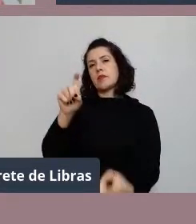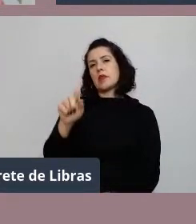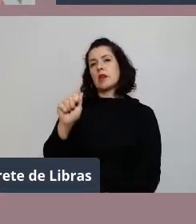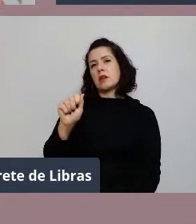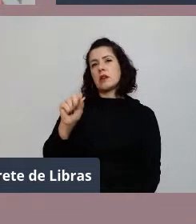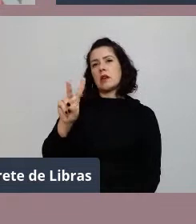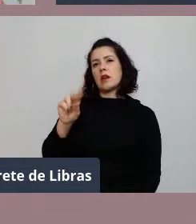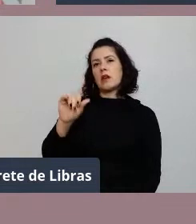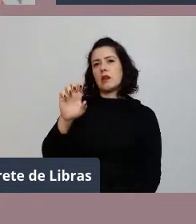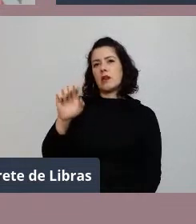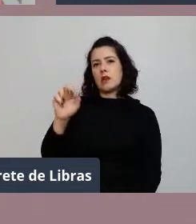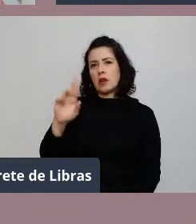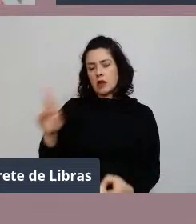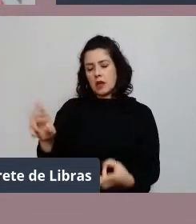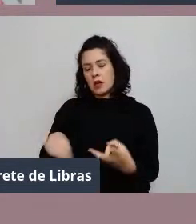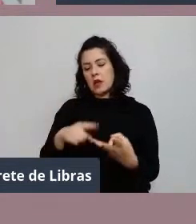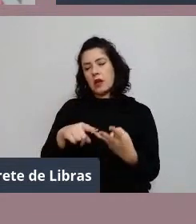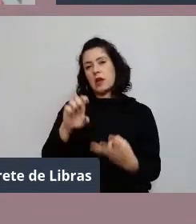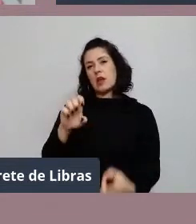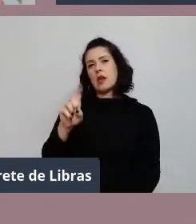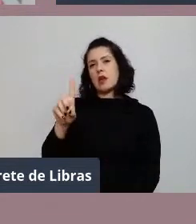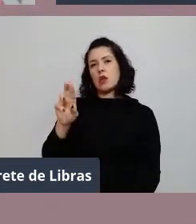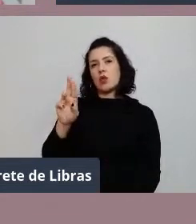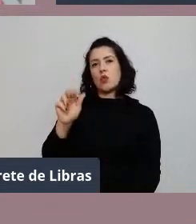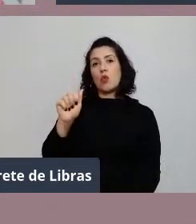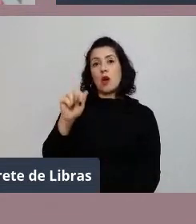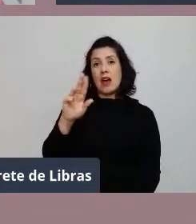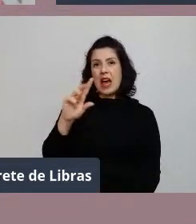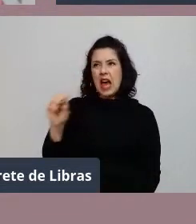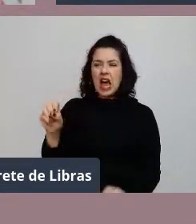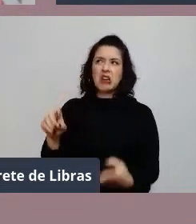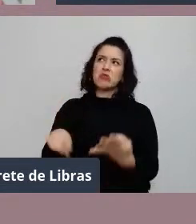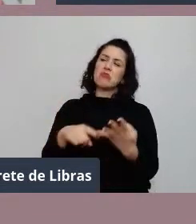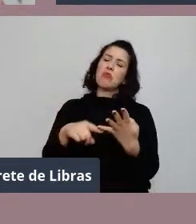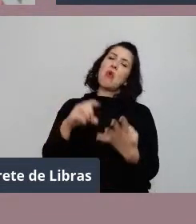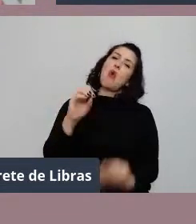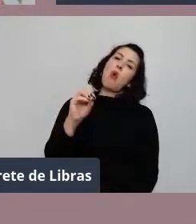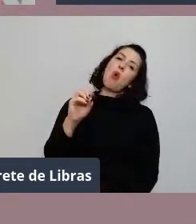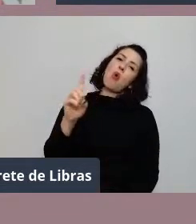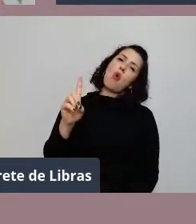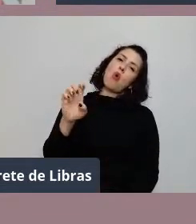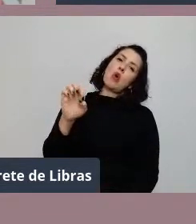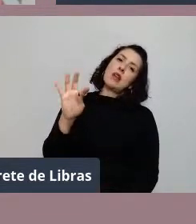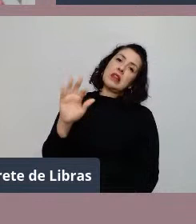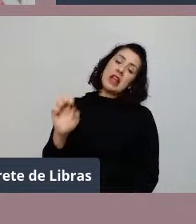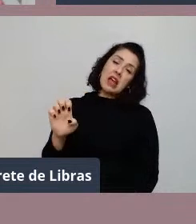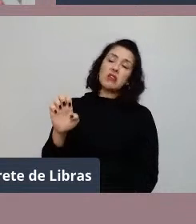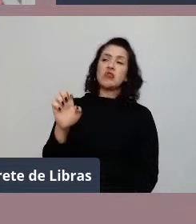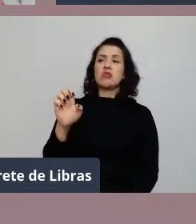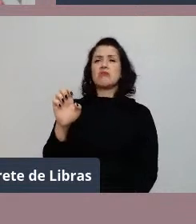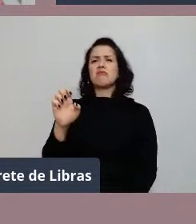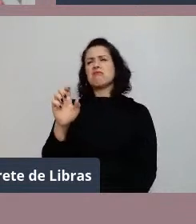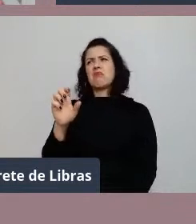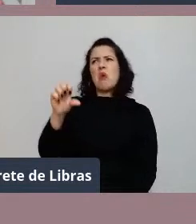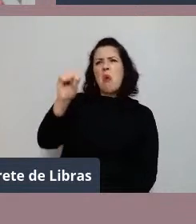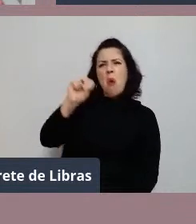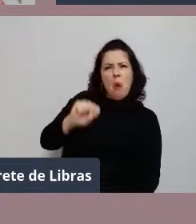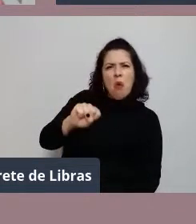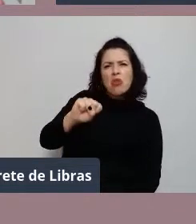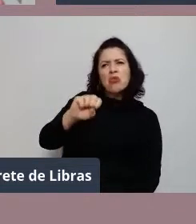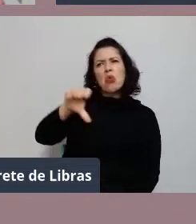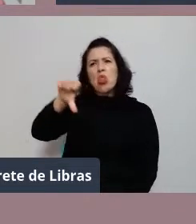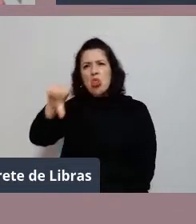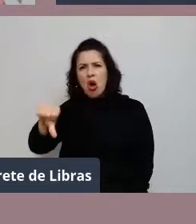Eduardo, Odete, tem 8 ou 9. Todos magros. Não deu tempo de encorpar, de engordar,